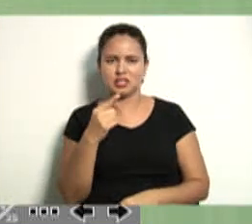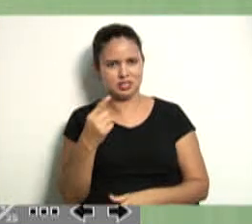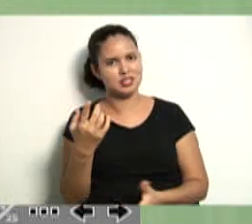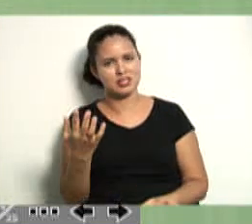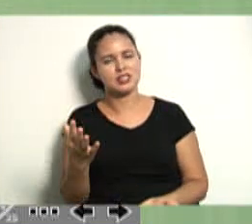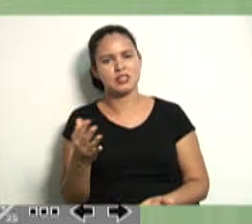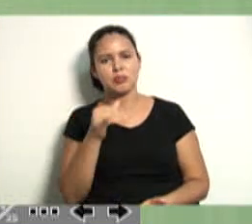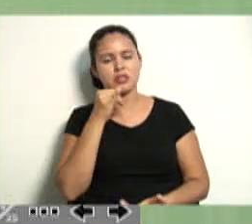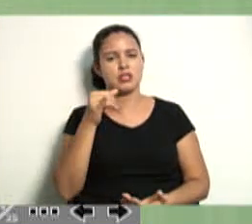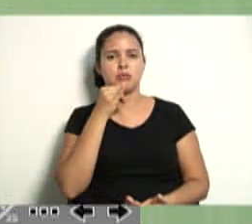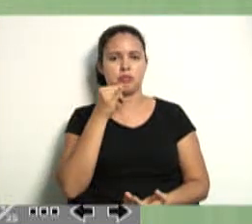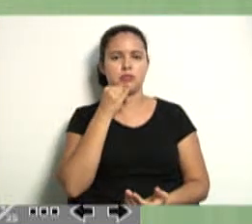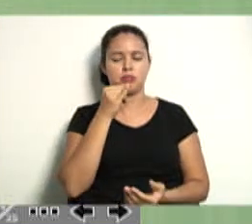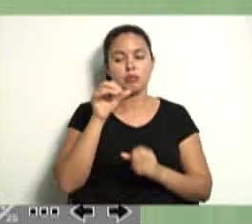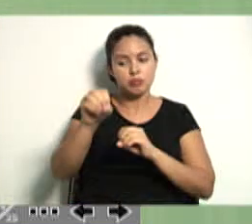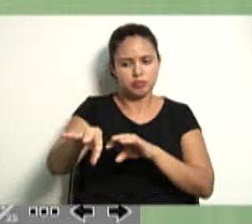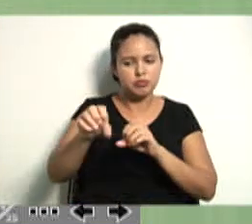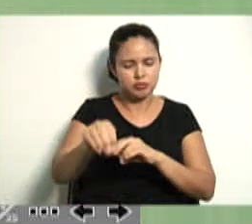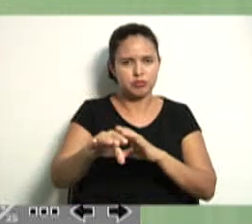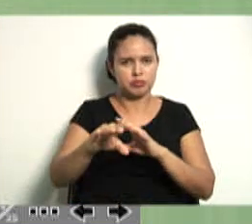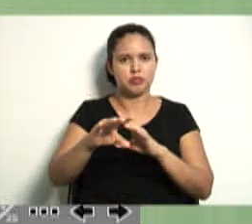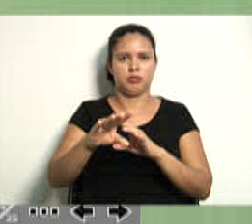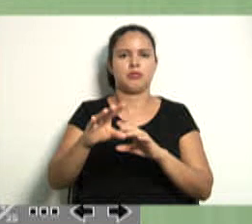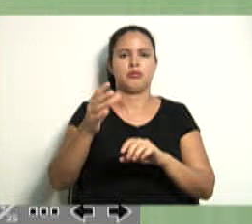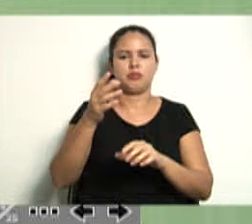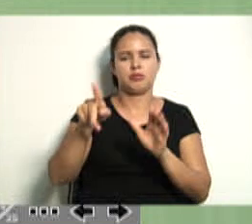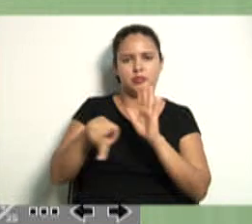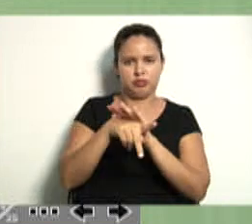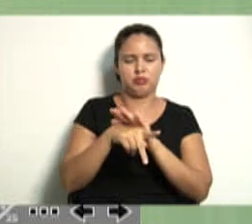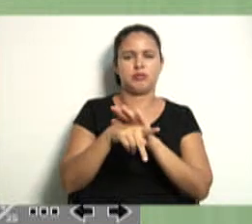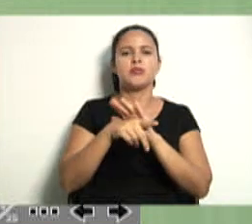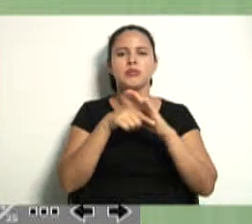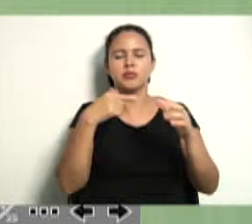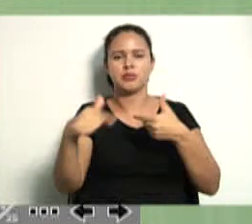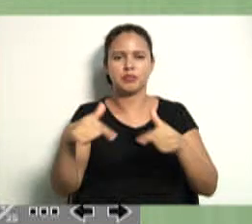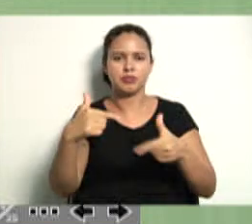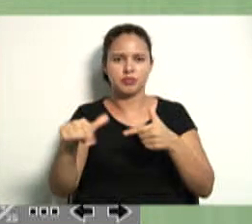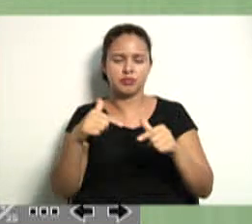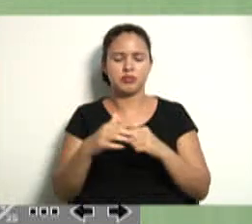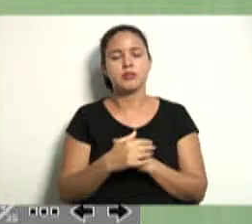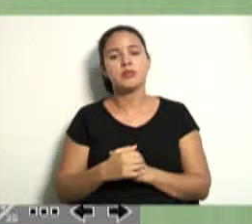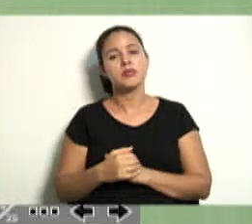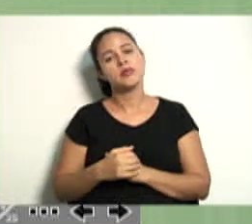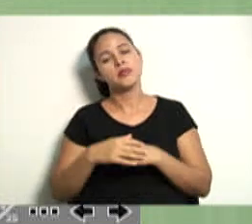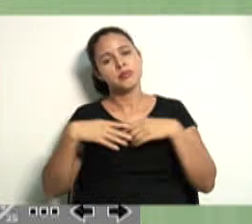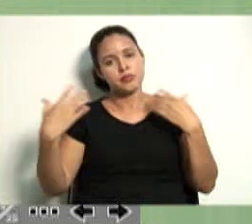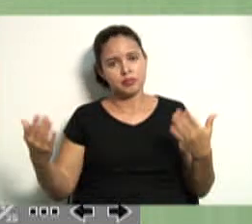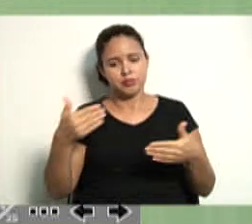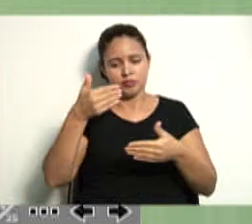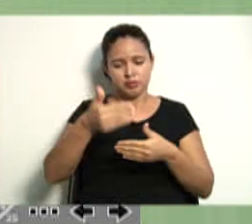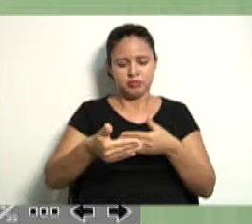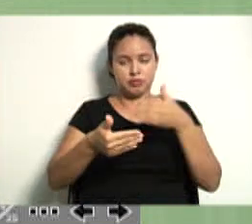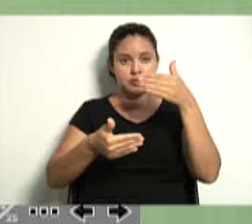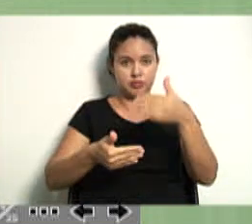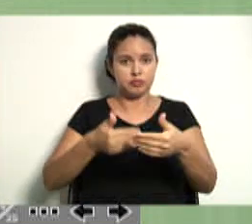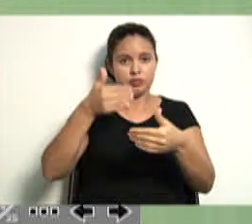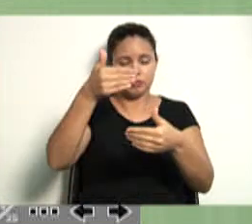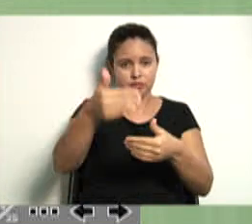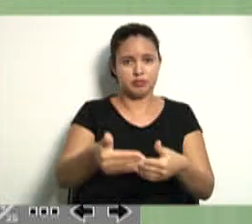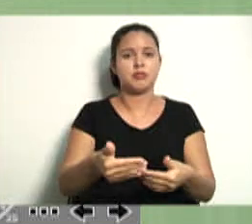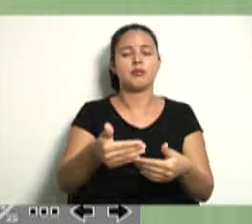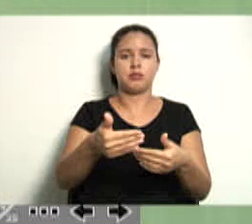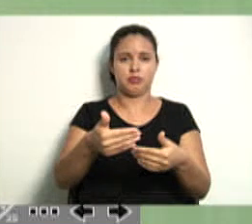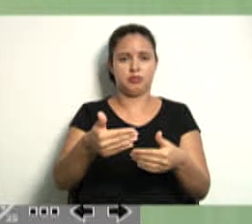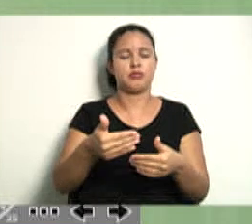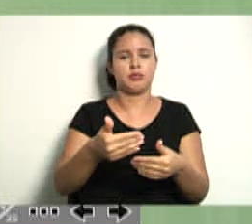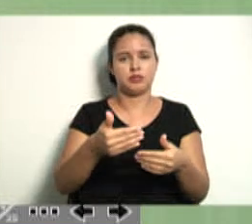sobre trabalho. Volta aqui para mim. Então, no processo de construção, de fabricação de